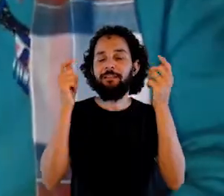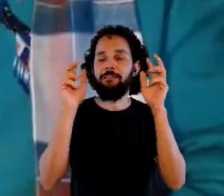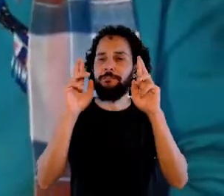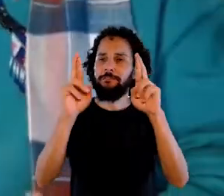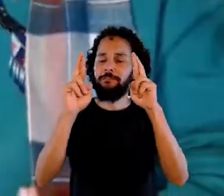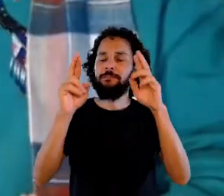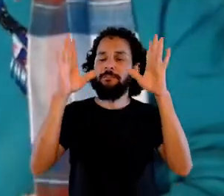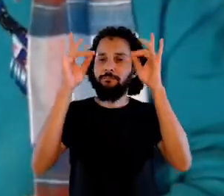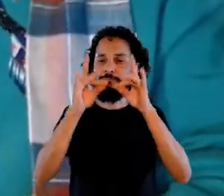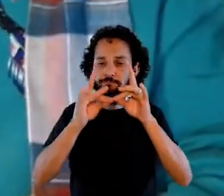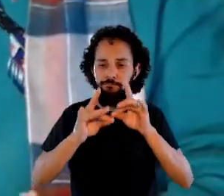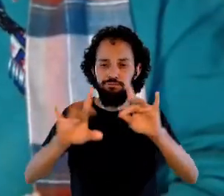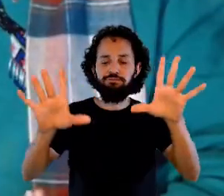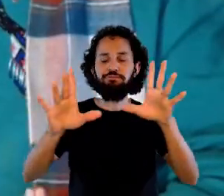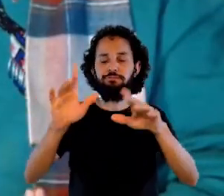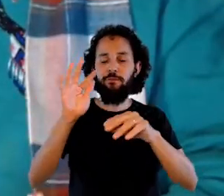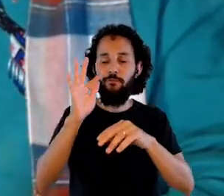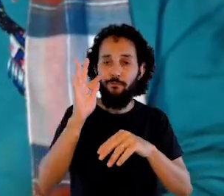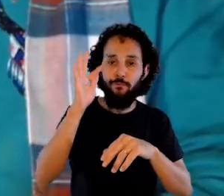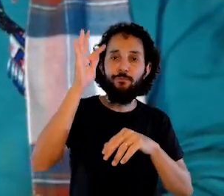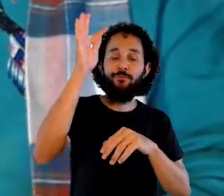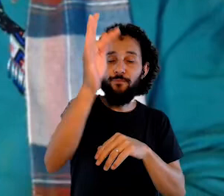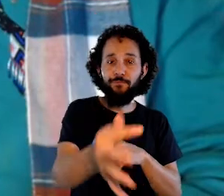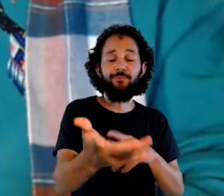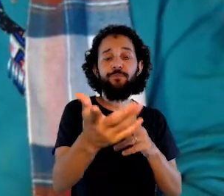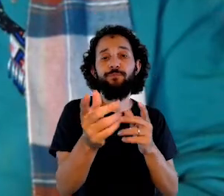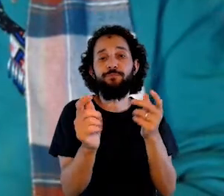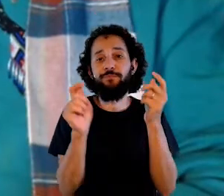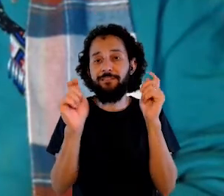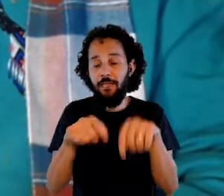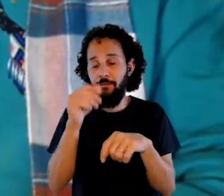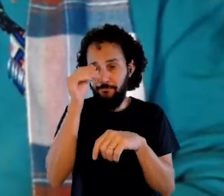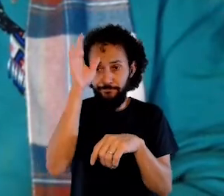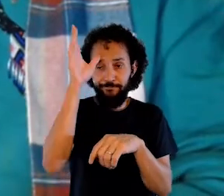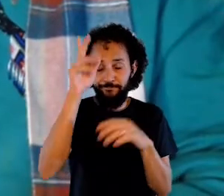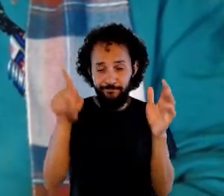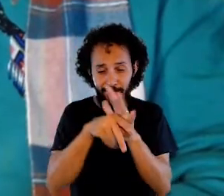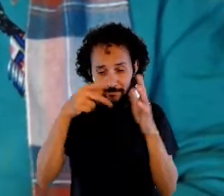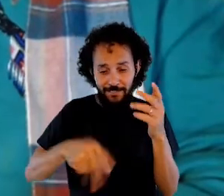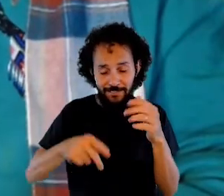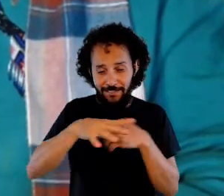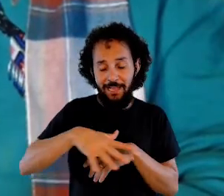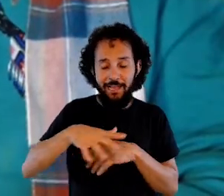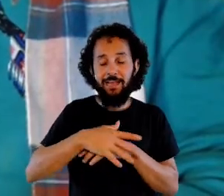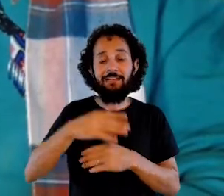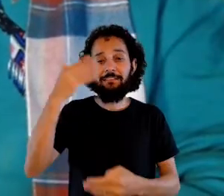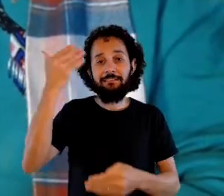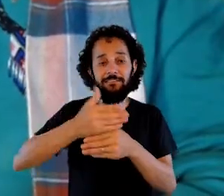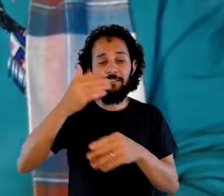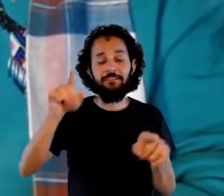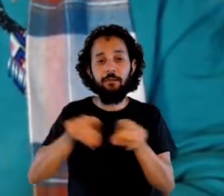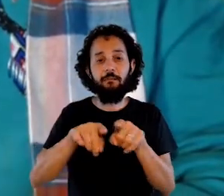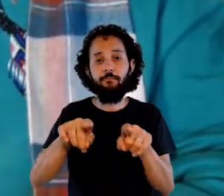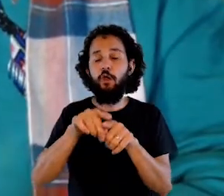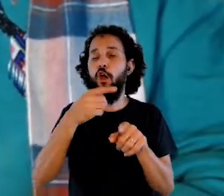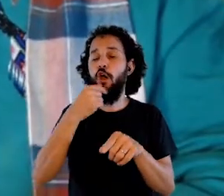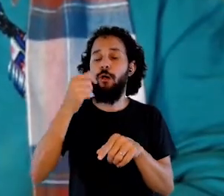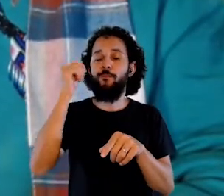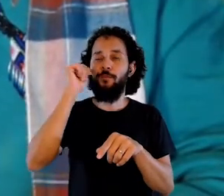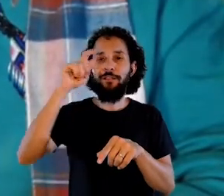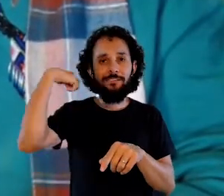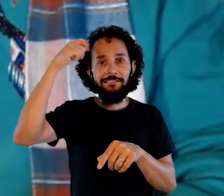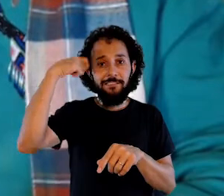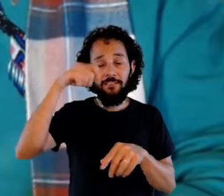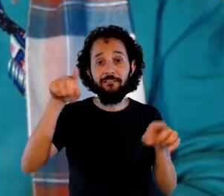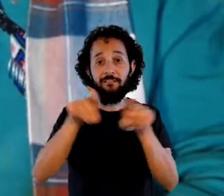né, sirva tanto para nós, artistas da cena, atores e atrizes, para a gente se melhorar